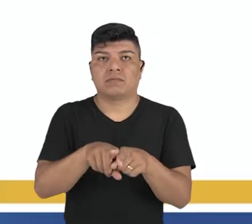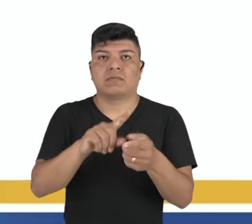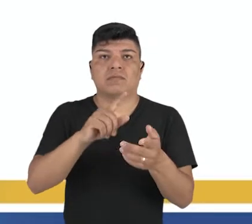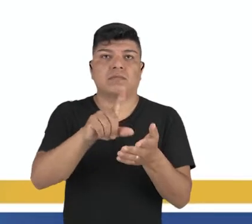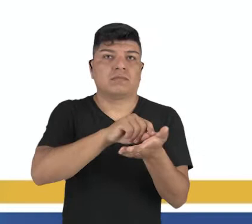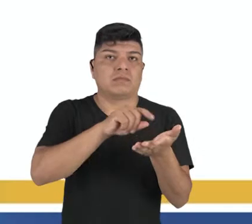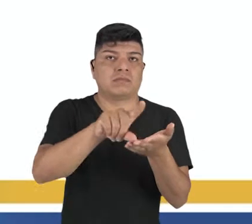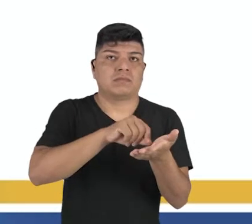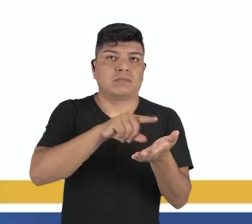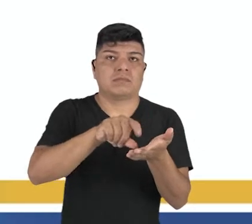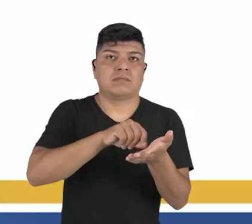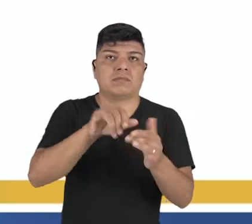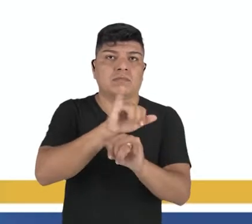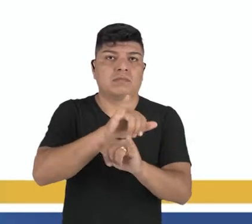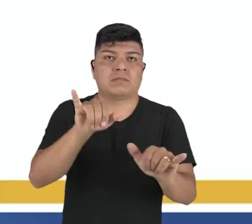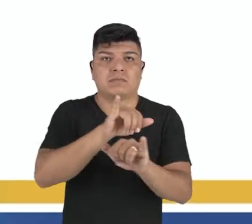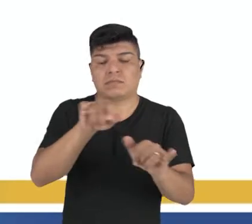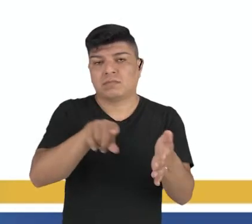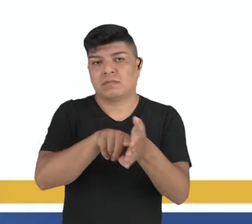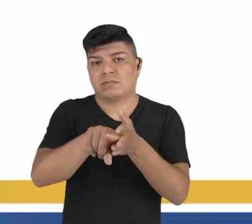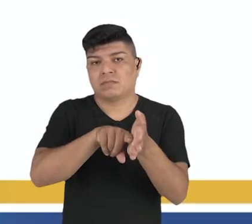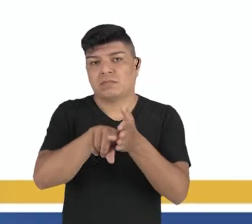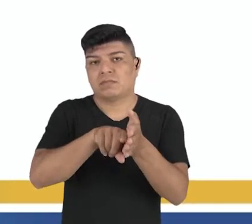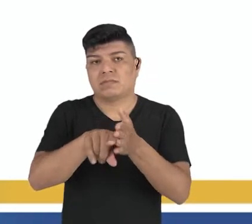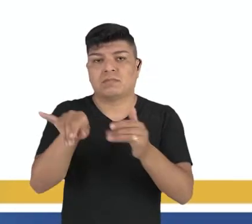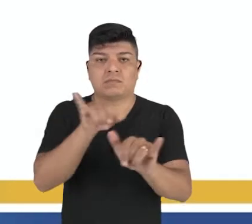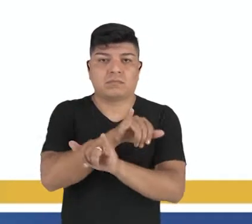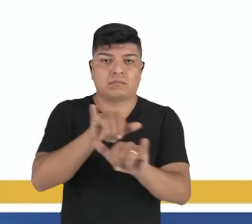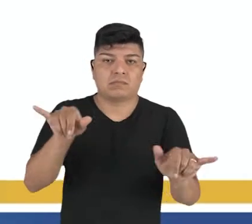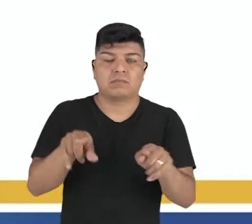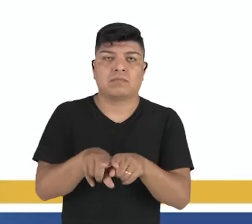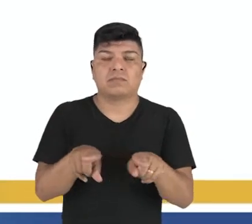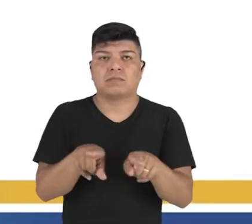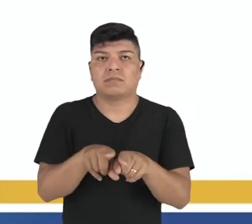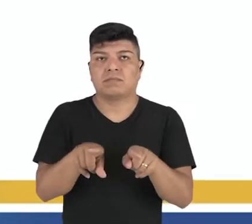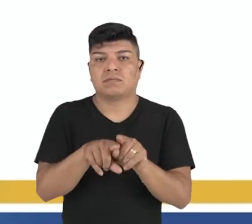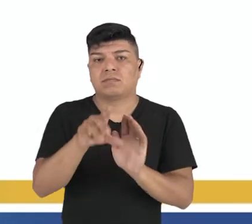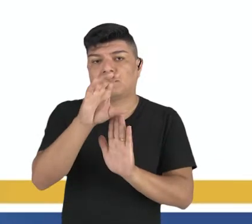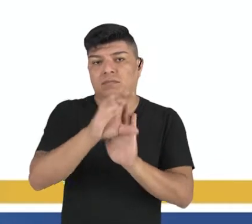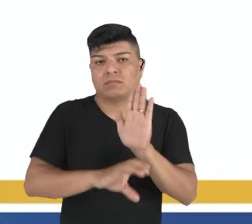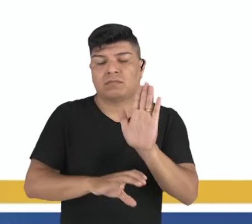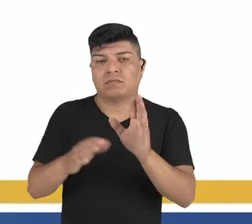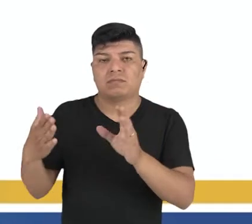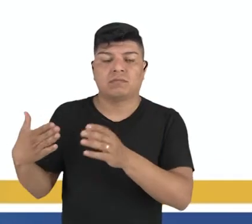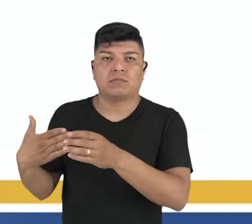ok? Então são textos que vão trazer conceitos, né? Que vão trazer